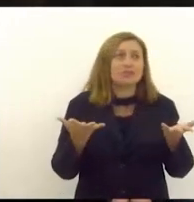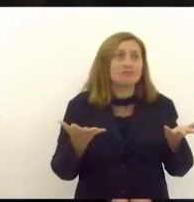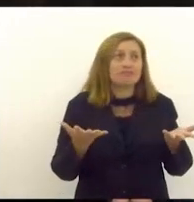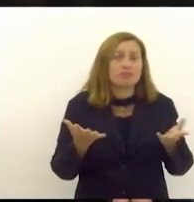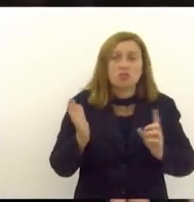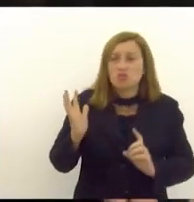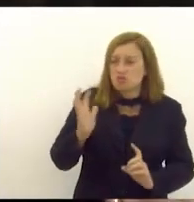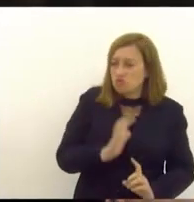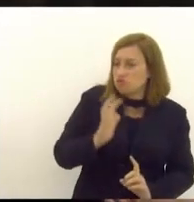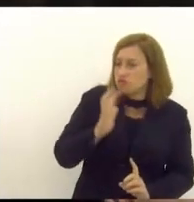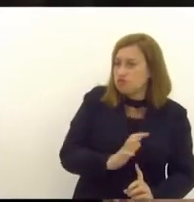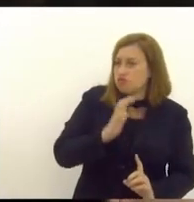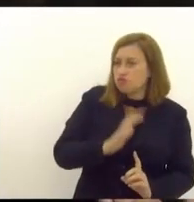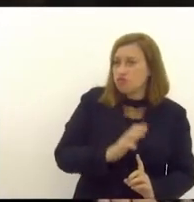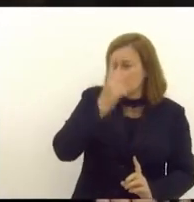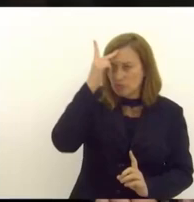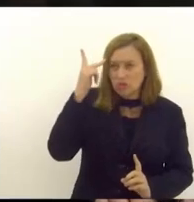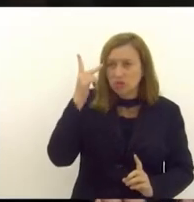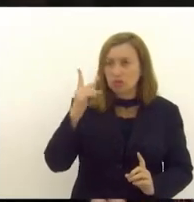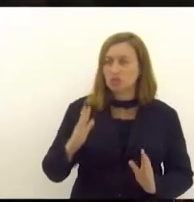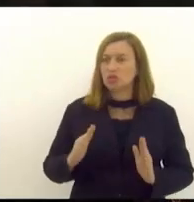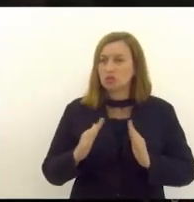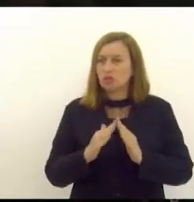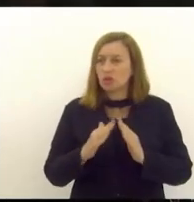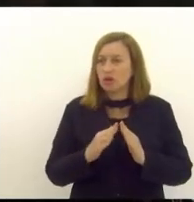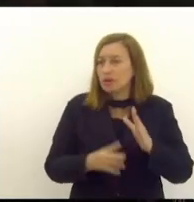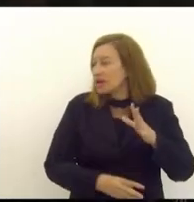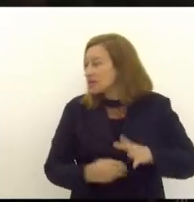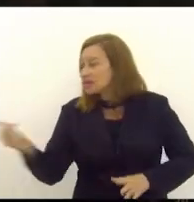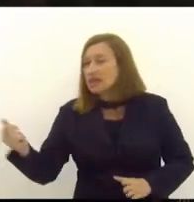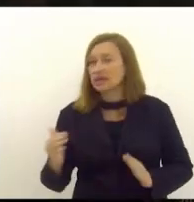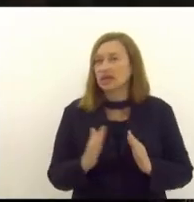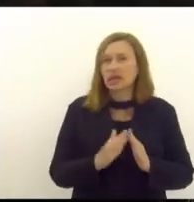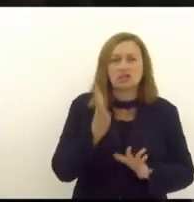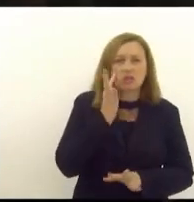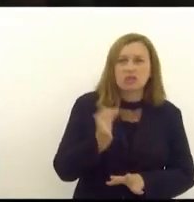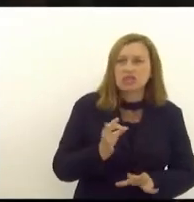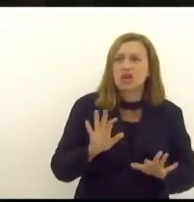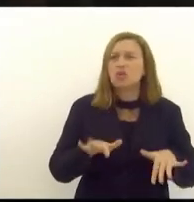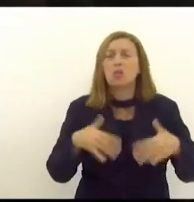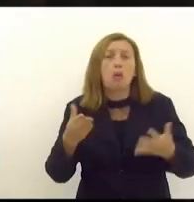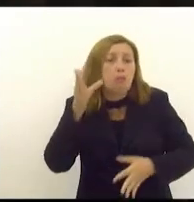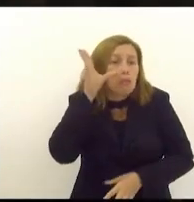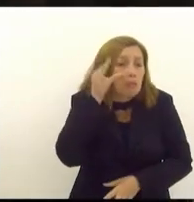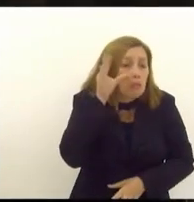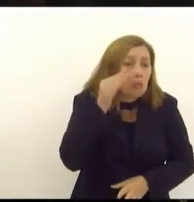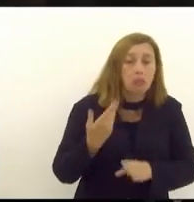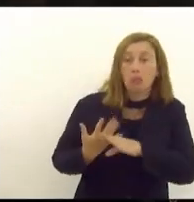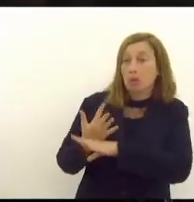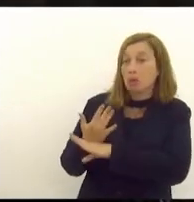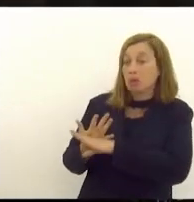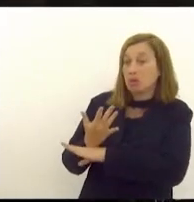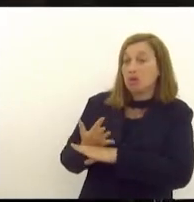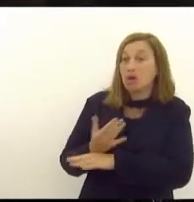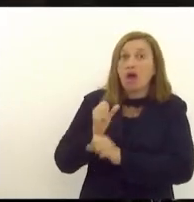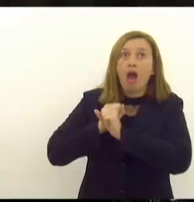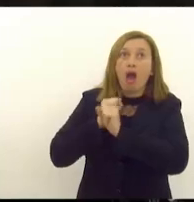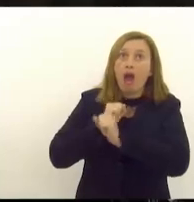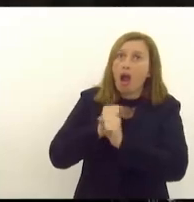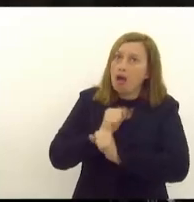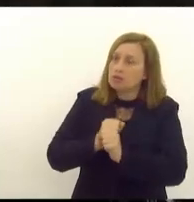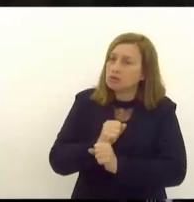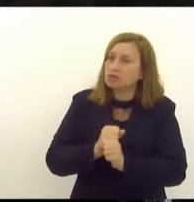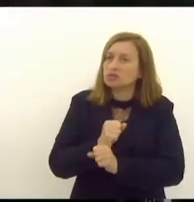pressionando os moradores para deixarem essas residências eu não sei quais são os interesses da UERJ que há muitos anos